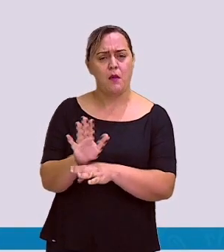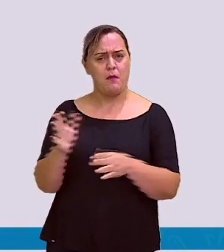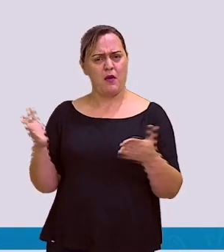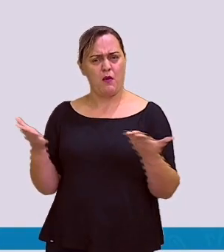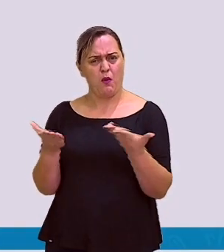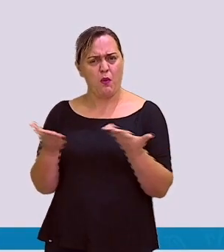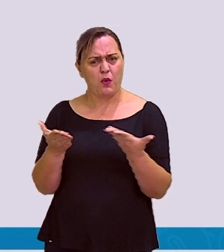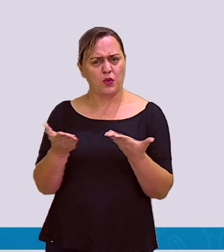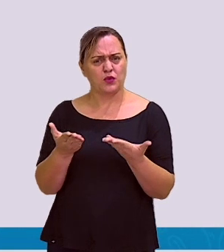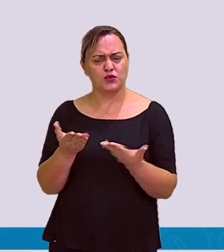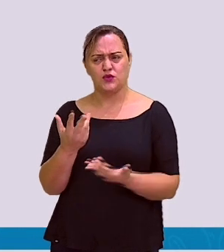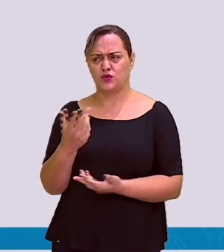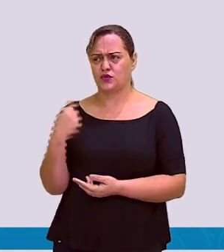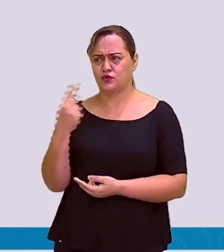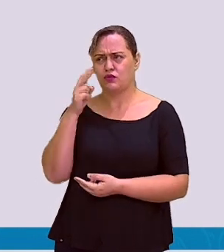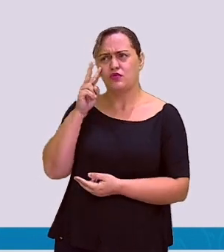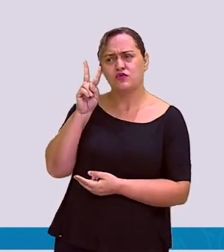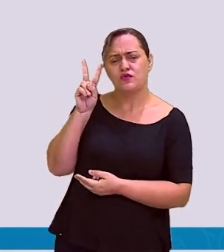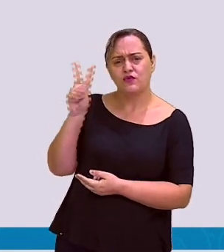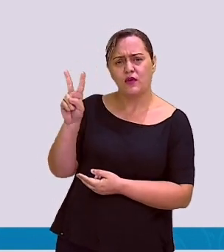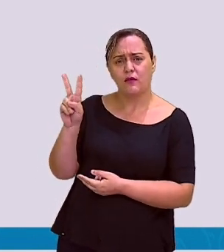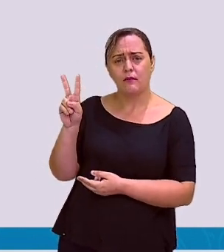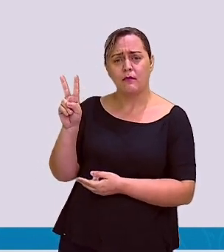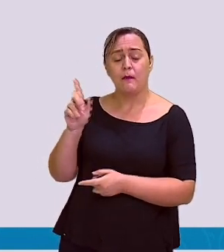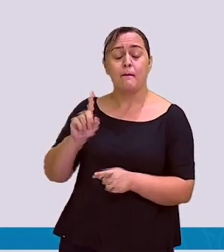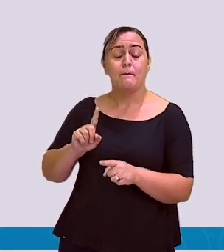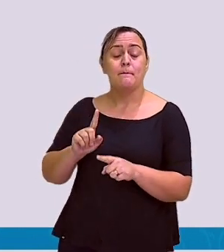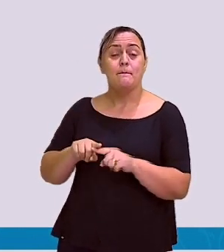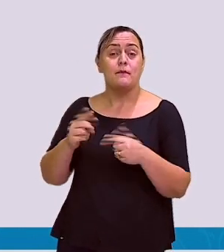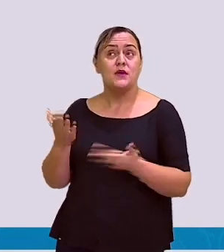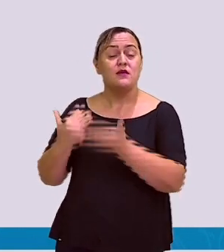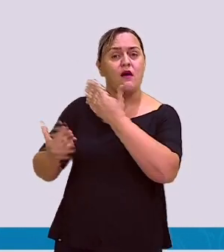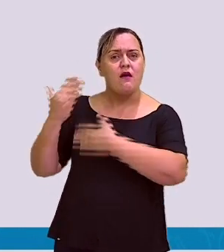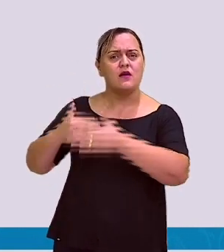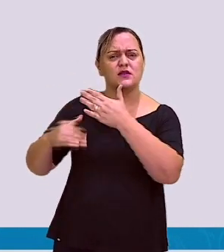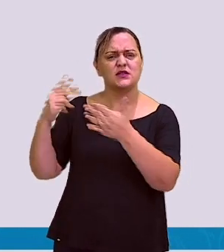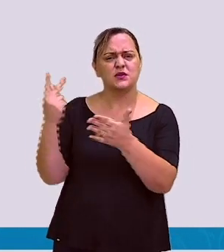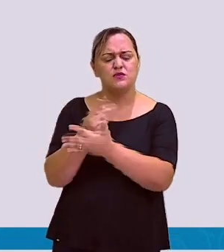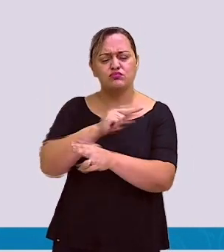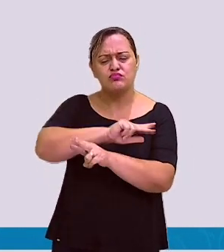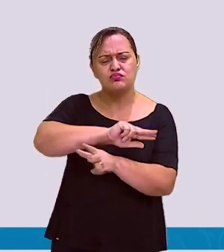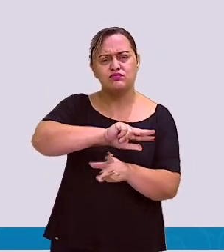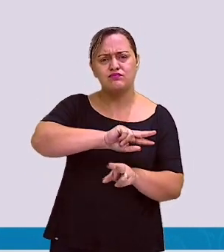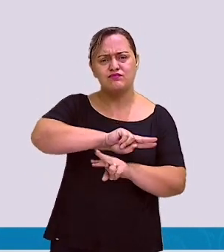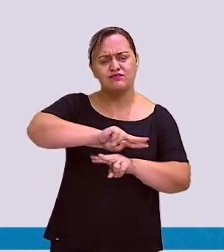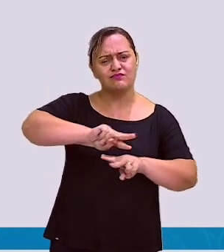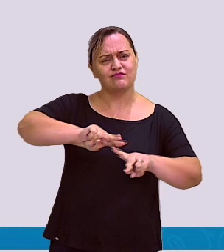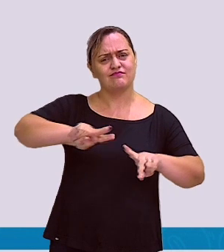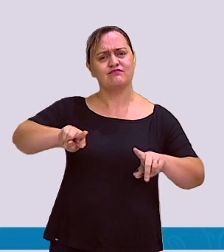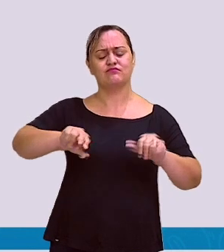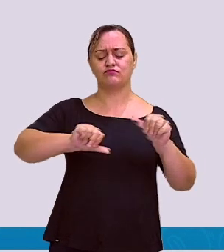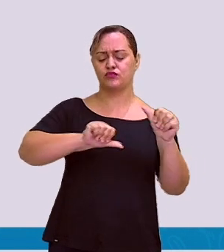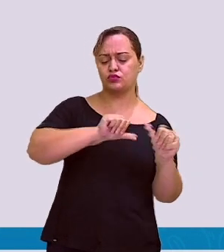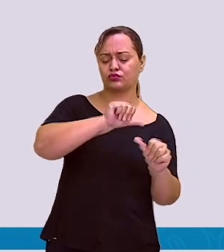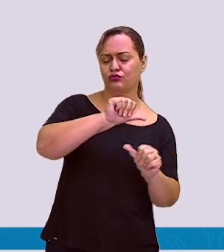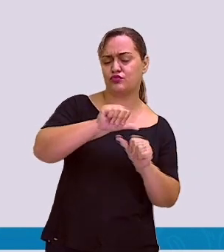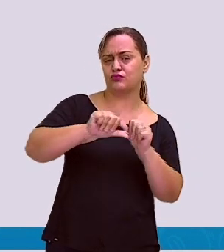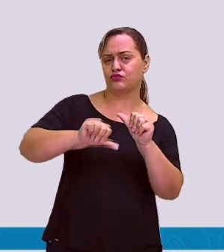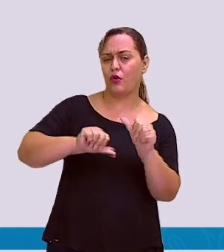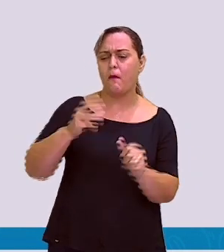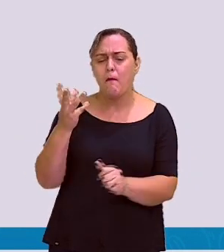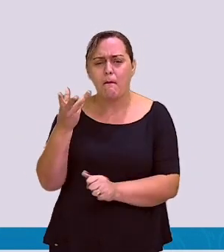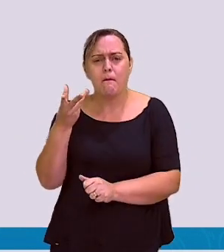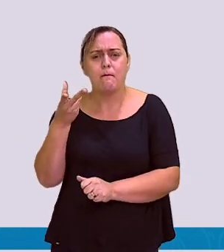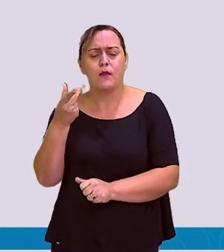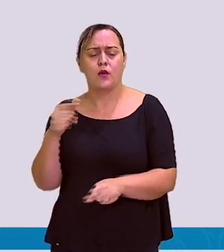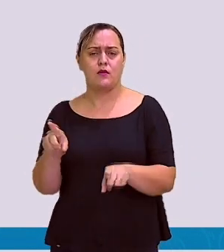atuais, aconteceram diversos processos investigativos e de aperfeiçoamento. Sua história conta com muitos